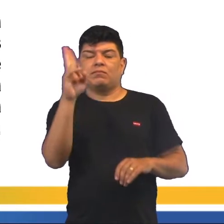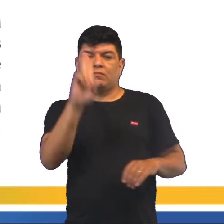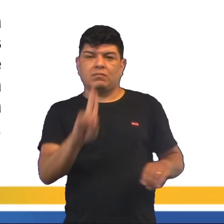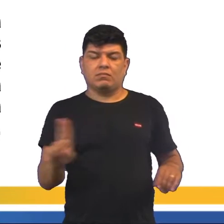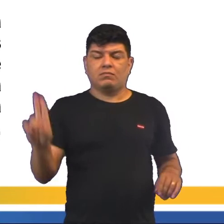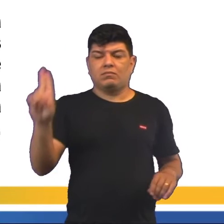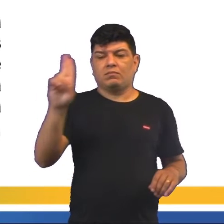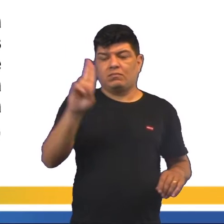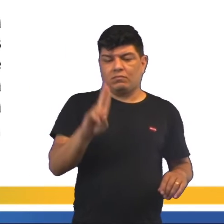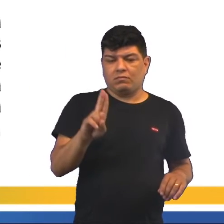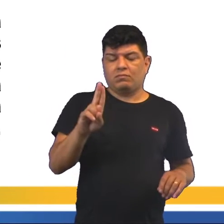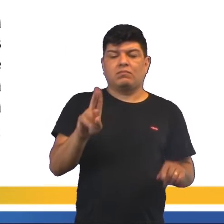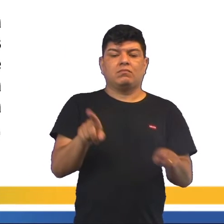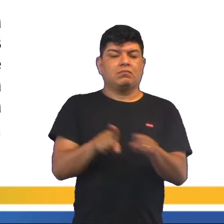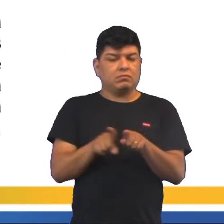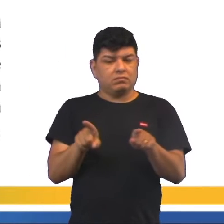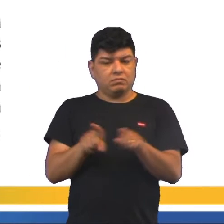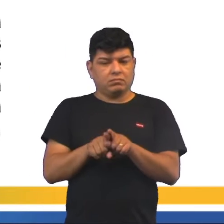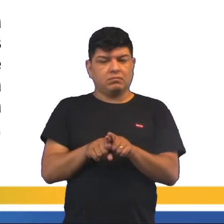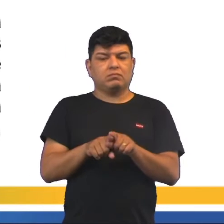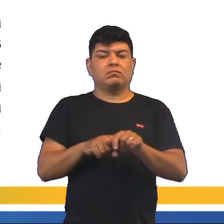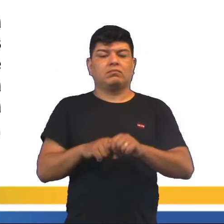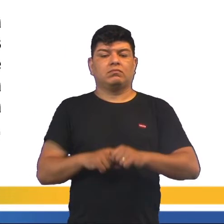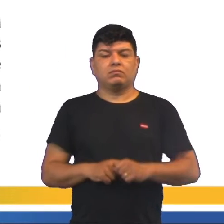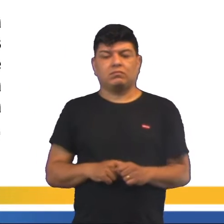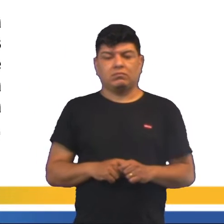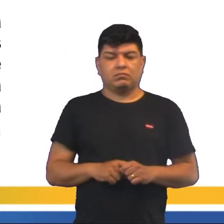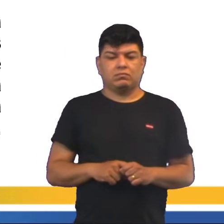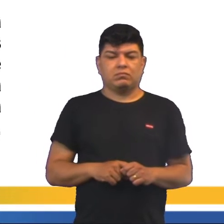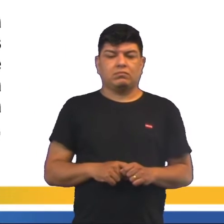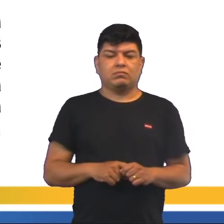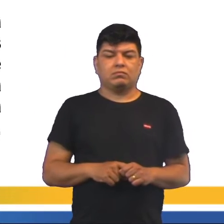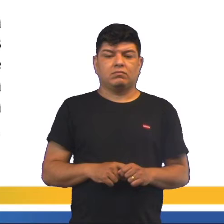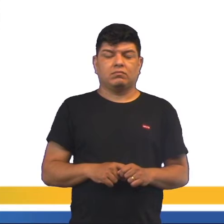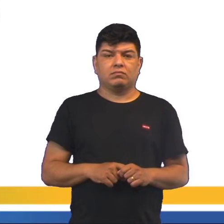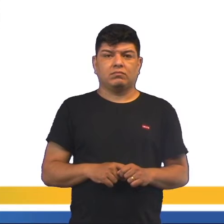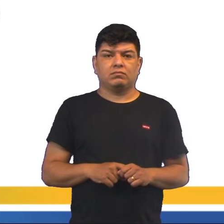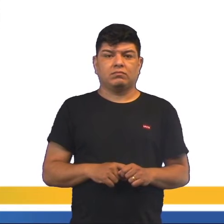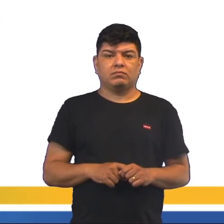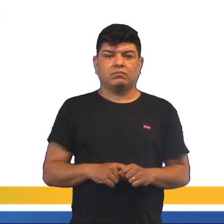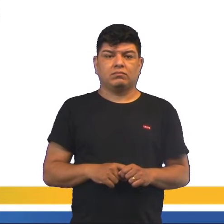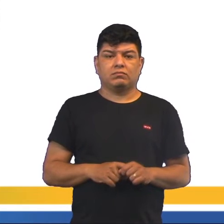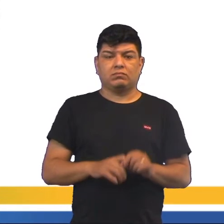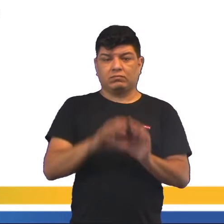sobre as diferentes culturas, mas deve-se ter cautela quanto ao seu uso.